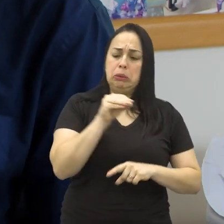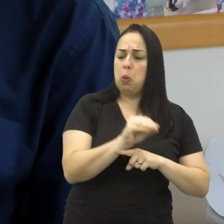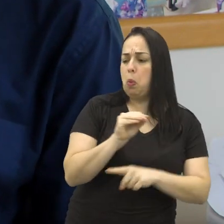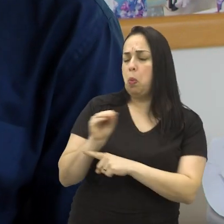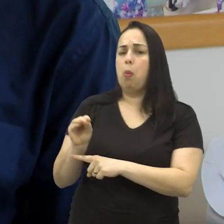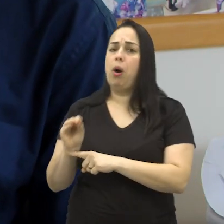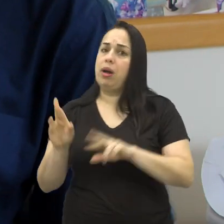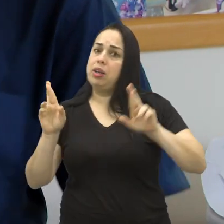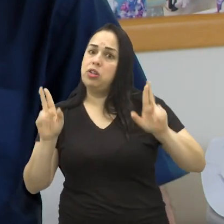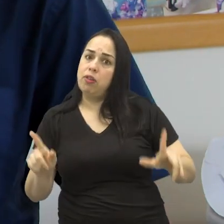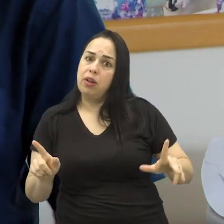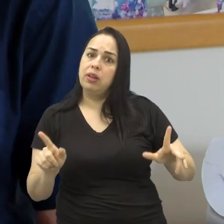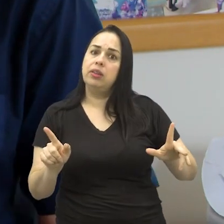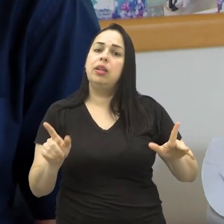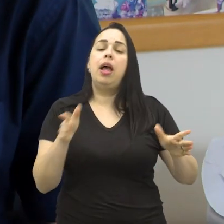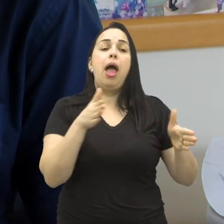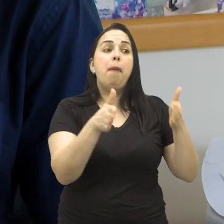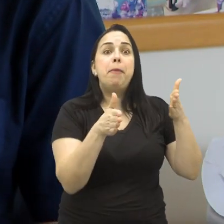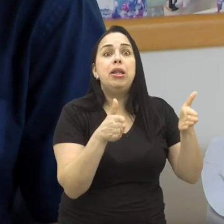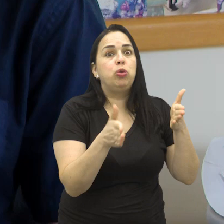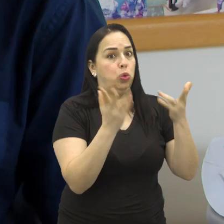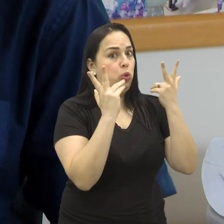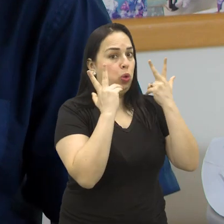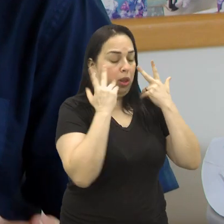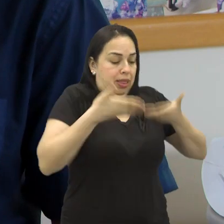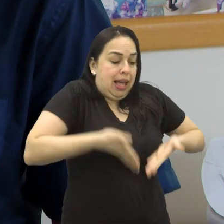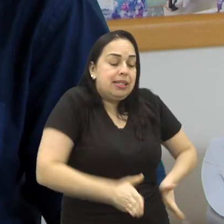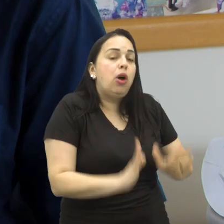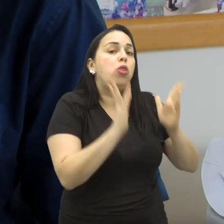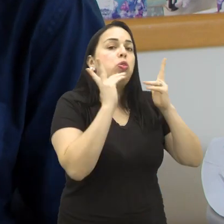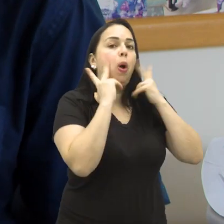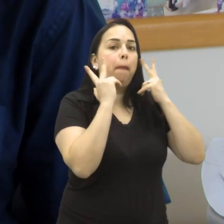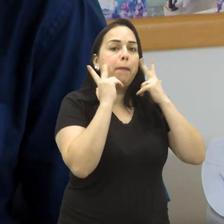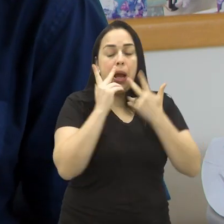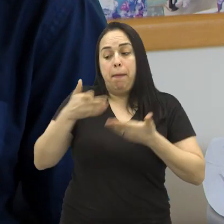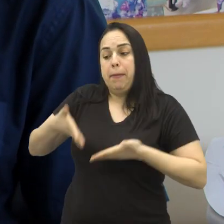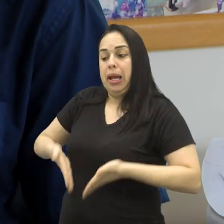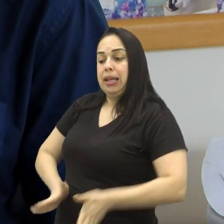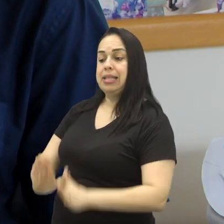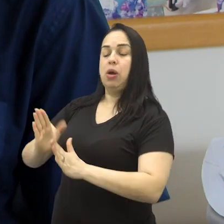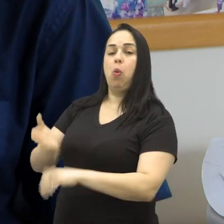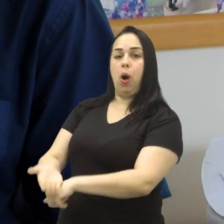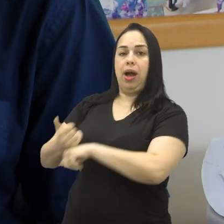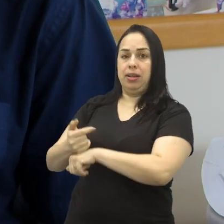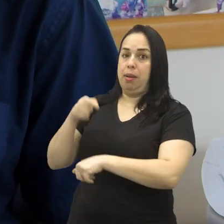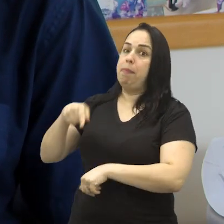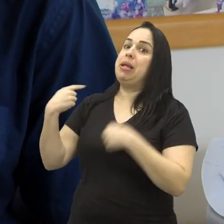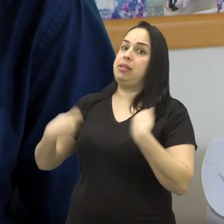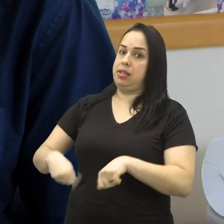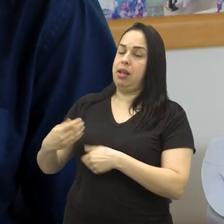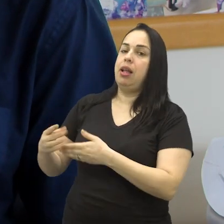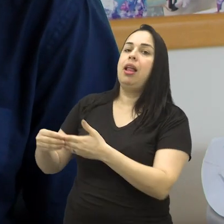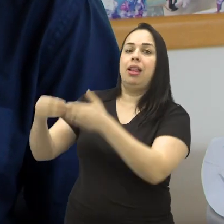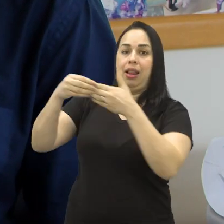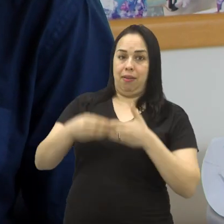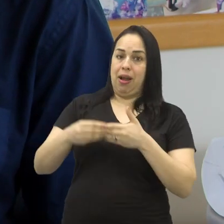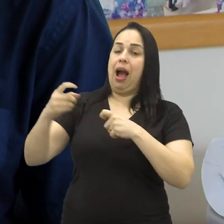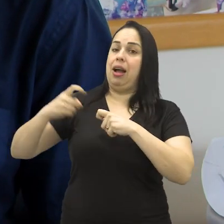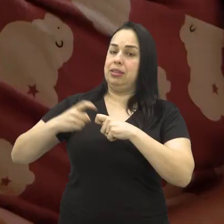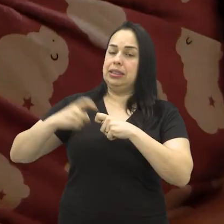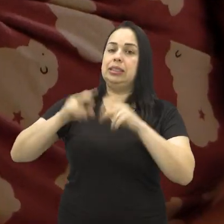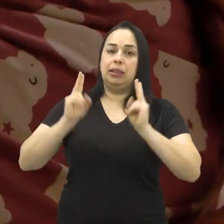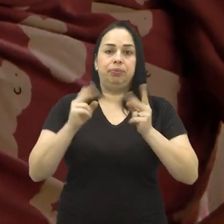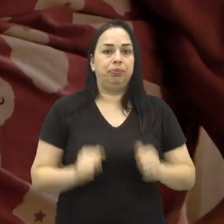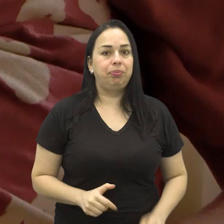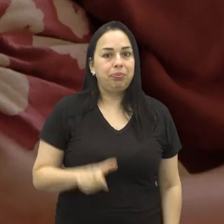hospital de uma criança prematura de uma criança a termo. São períodos diferentes, né? A criança prematura vai ser vista com muito mais frequência,